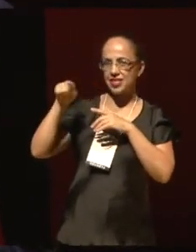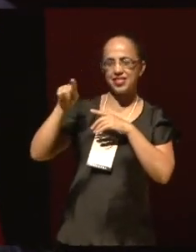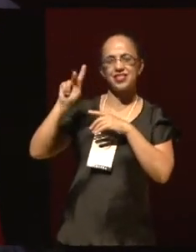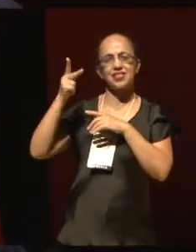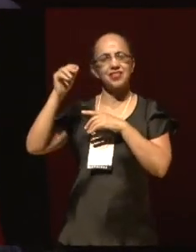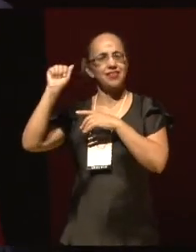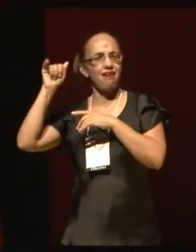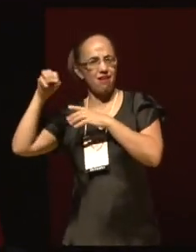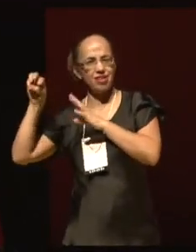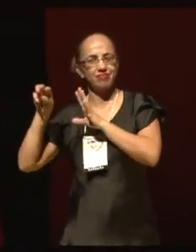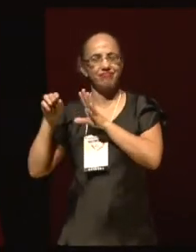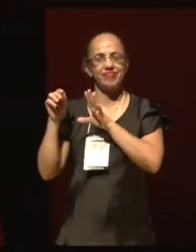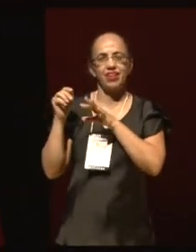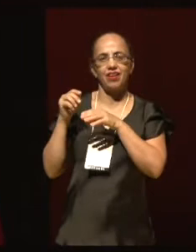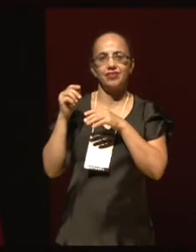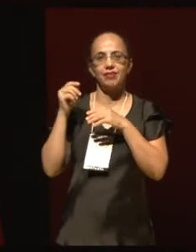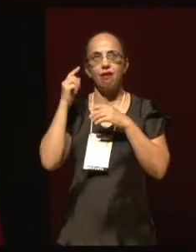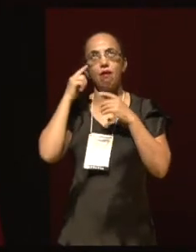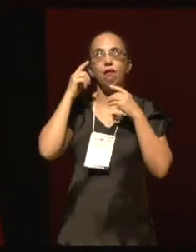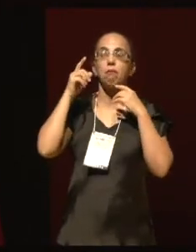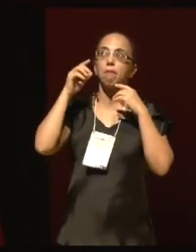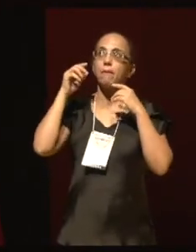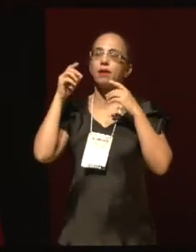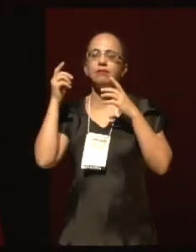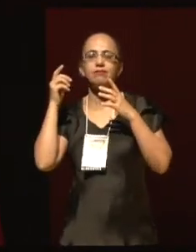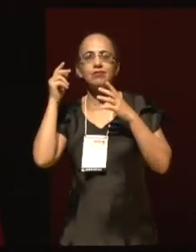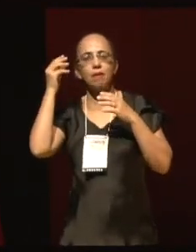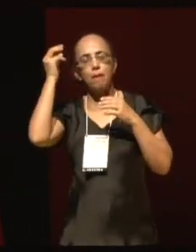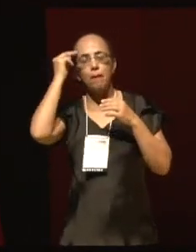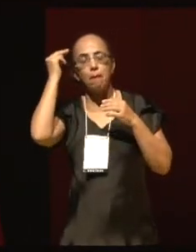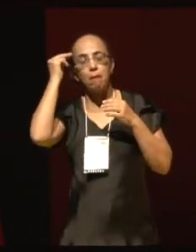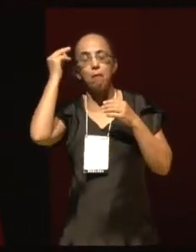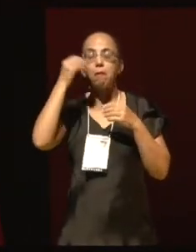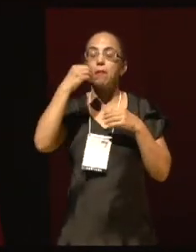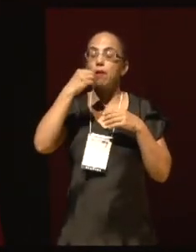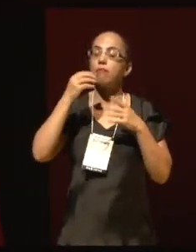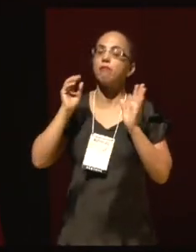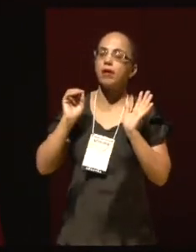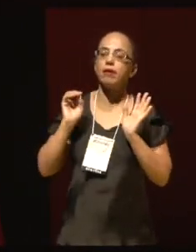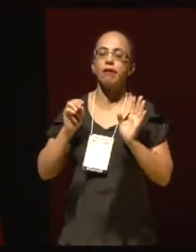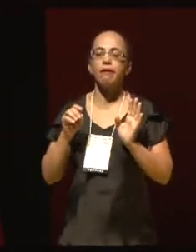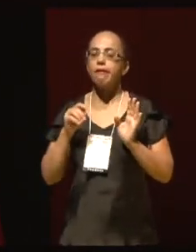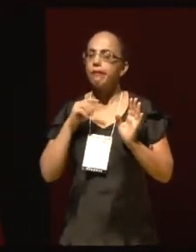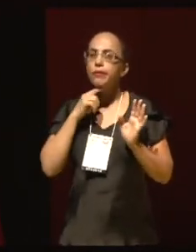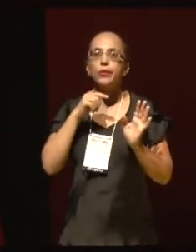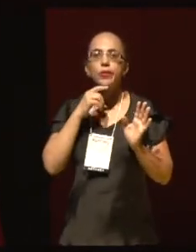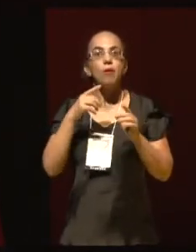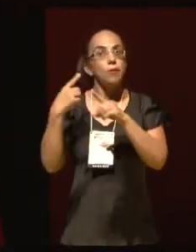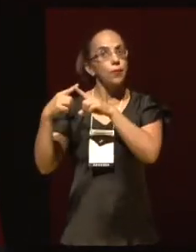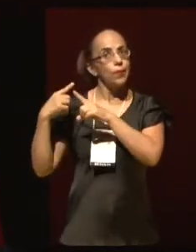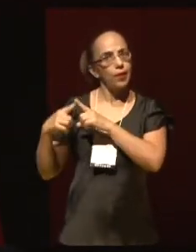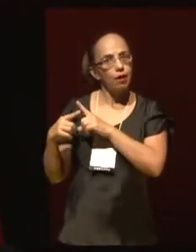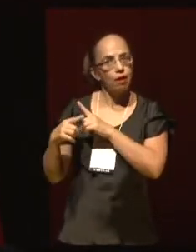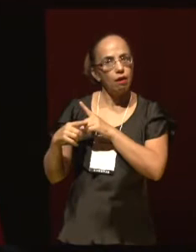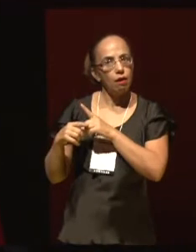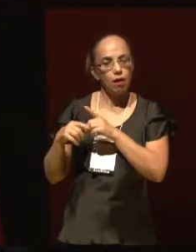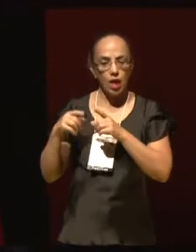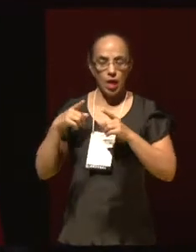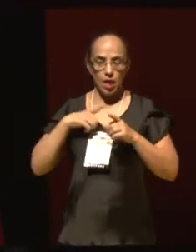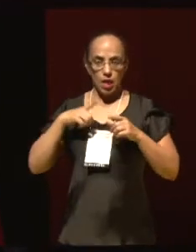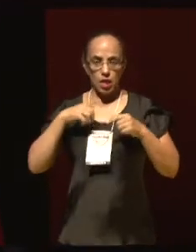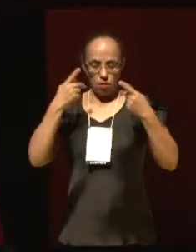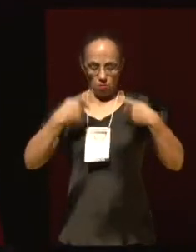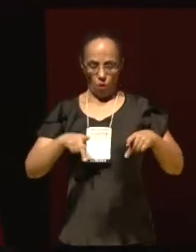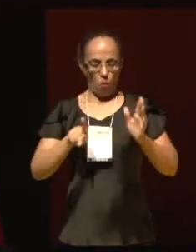ainda tendo o gene. Por quê? As defesas psicológicas.